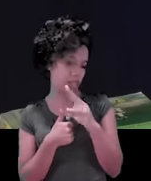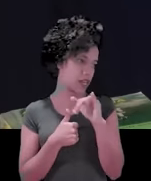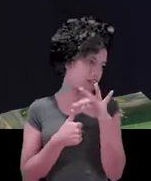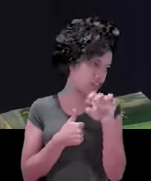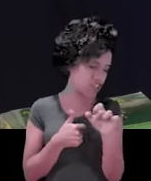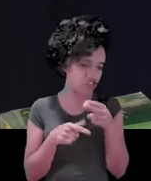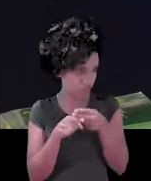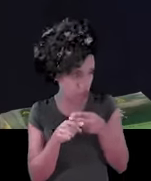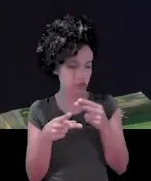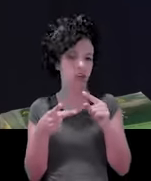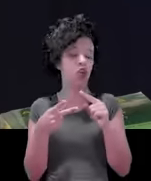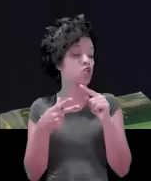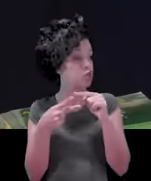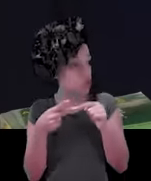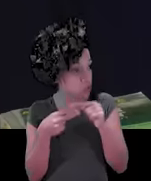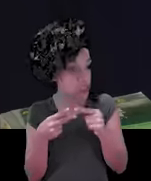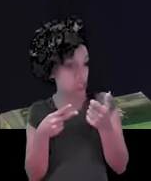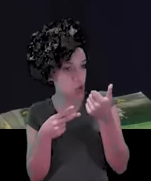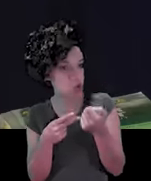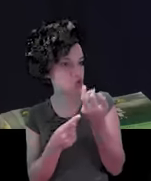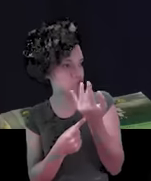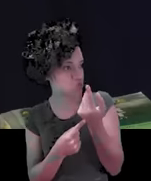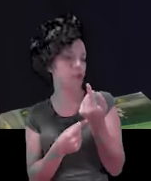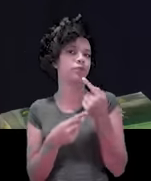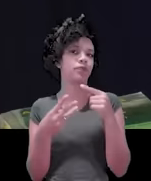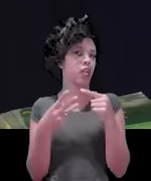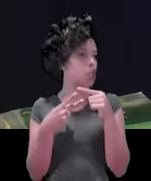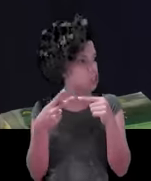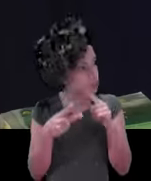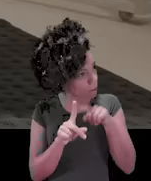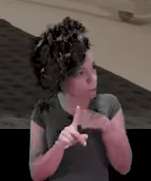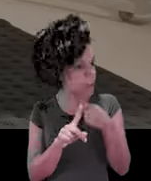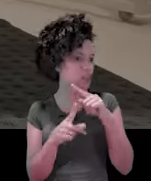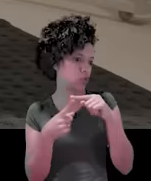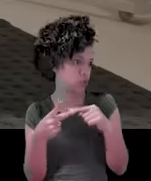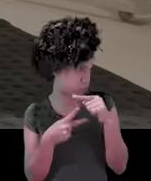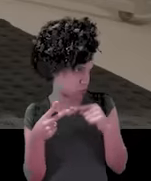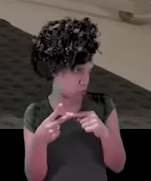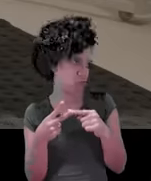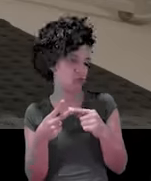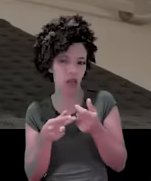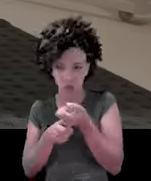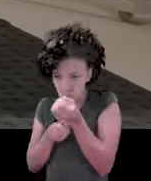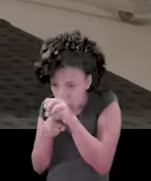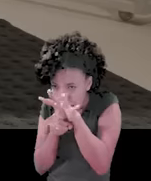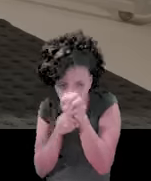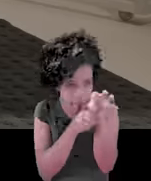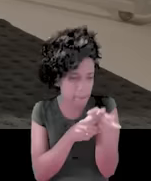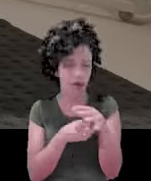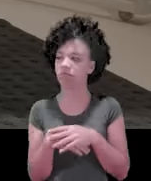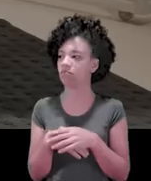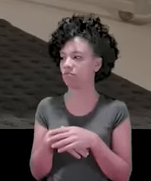2 isqueiros e moderna o milho é o Milena você piloto ele a minha esposa tá aqui eu achei aquele